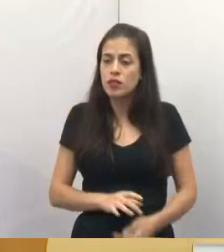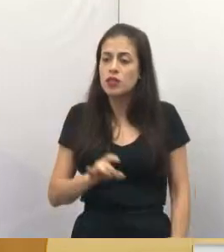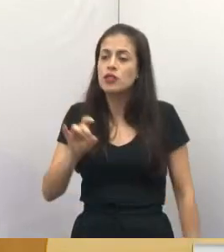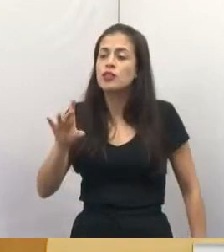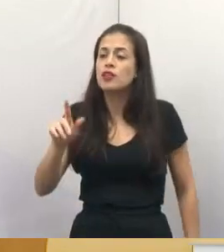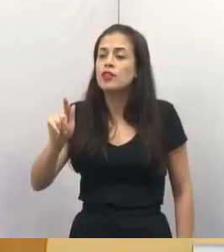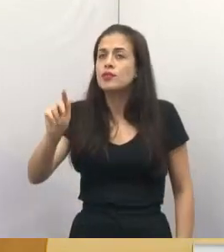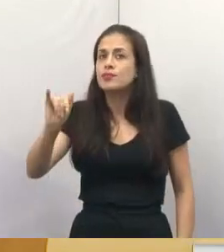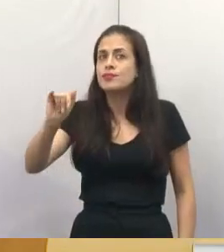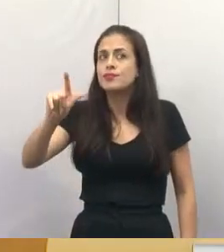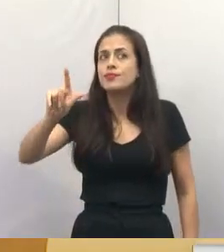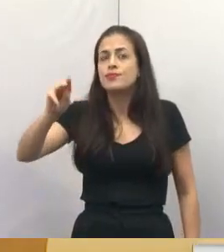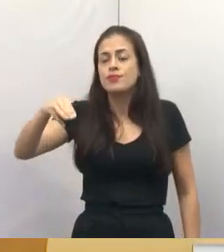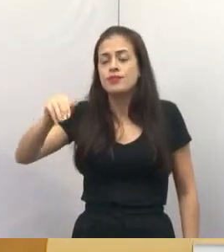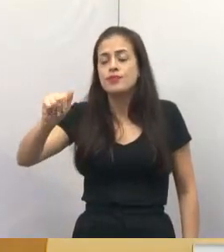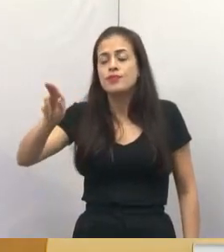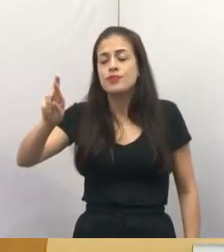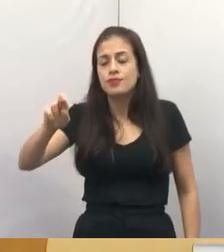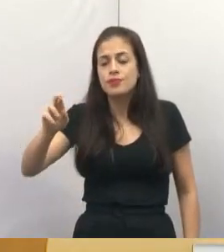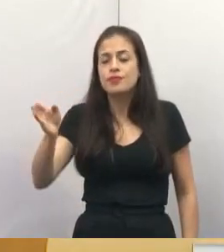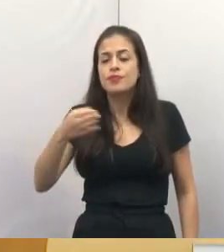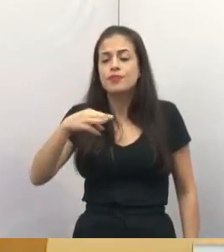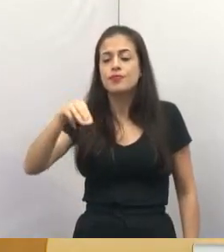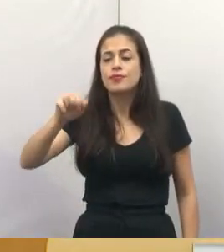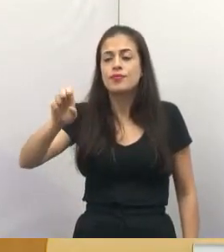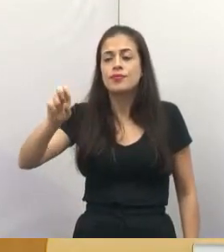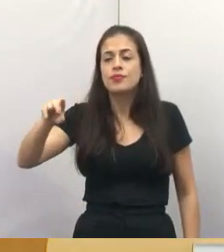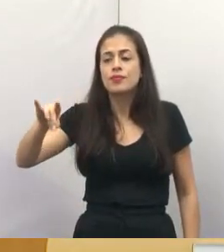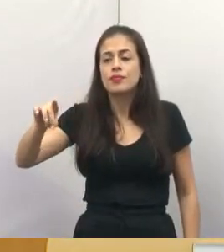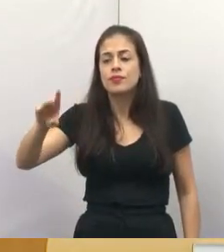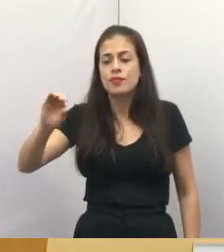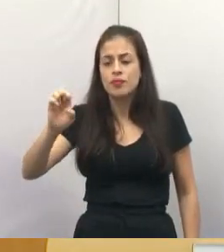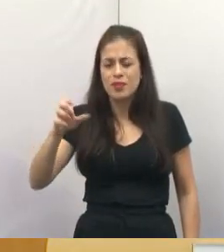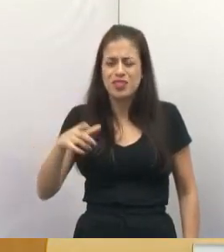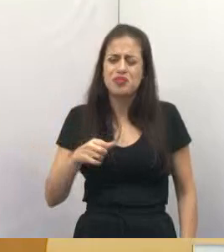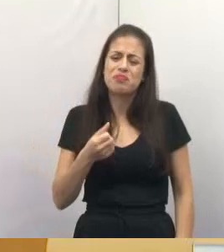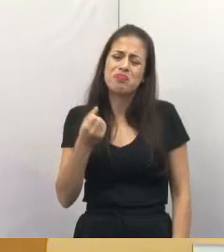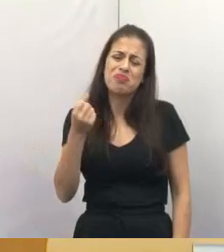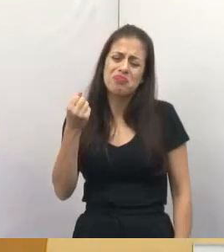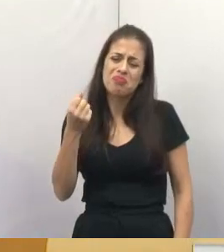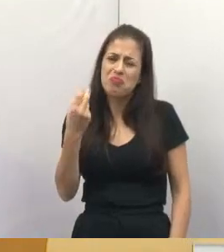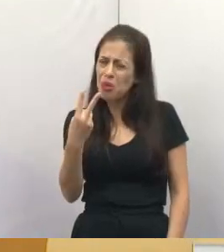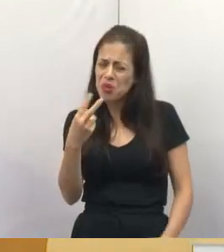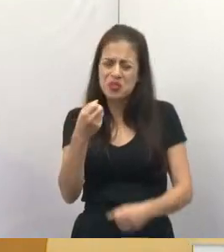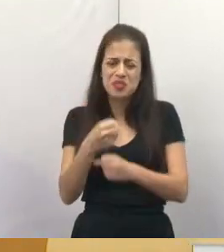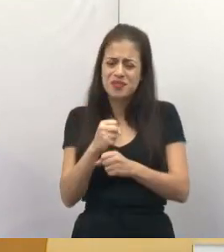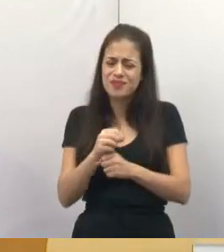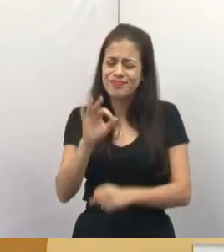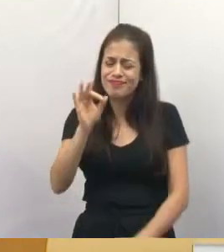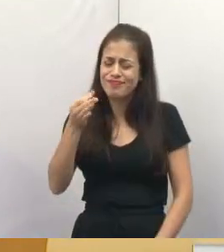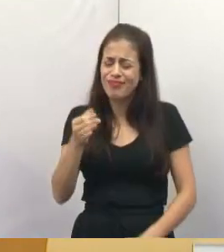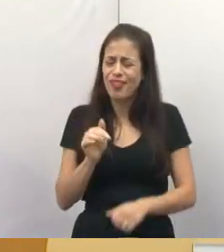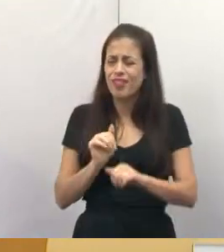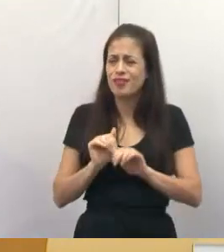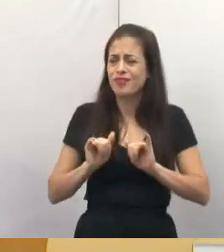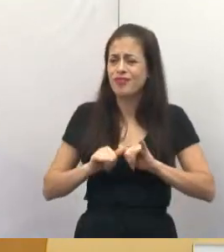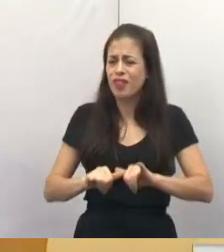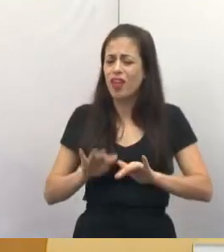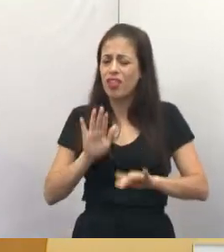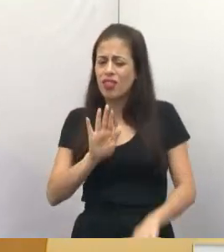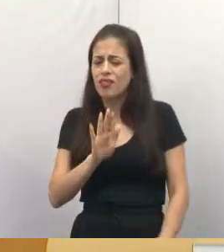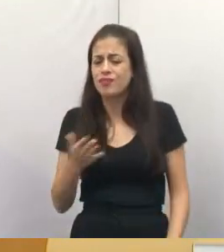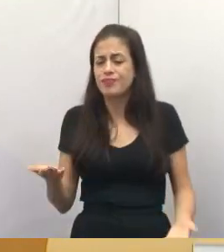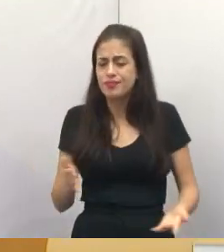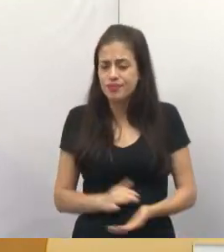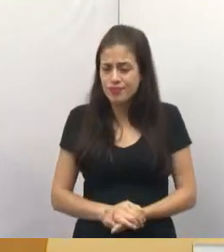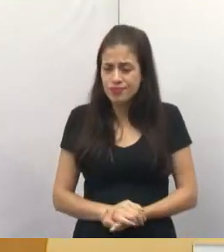Gilmar Mendes, que pediu vista no processo, faz 2 anos que está com ele. Mas a partir, logo que for transmitido e julgado, ninguém condenado pela justiça